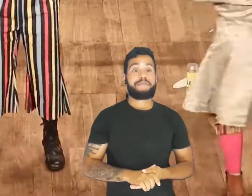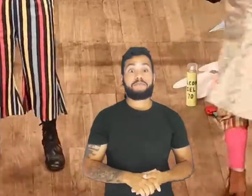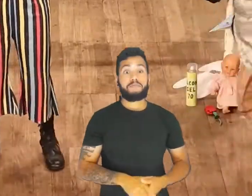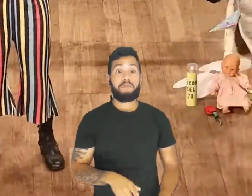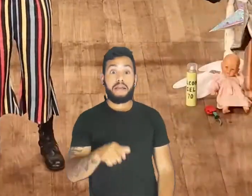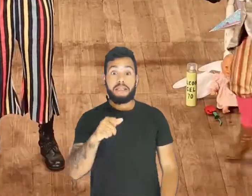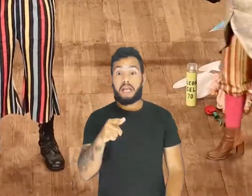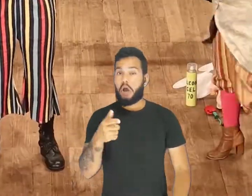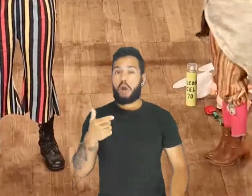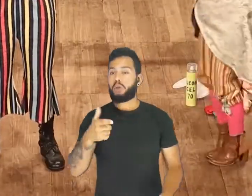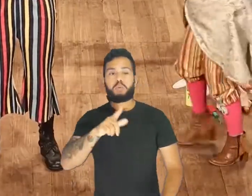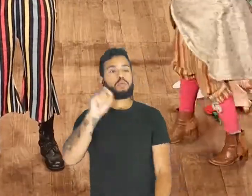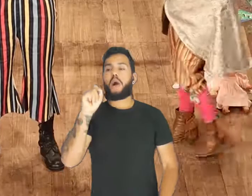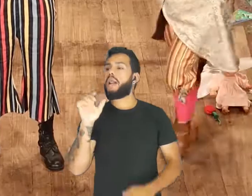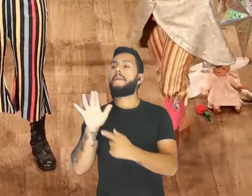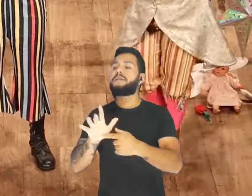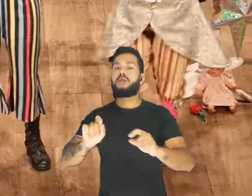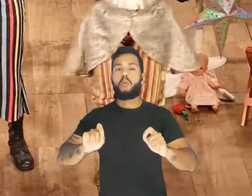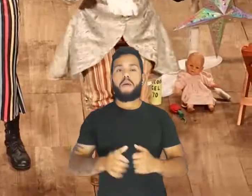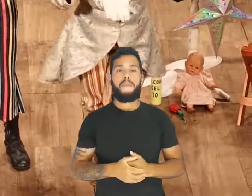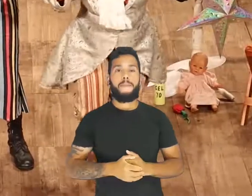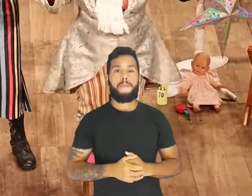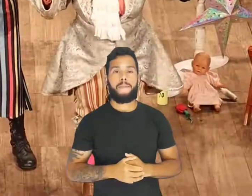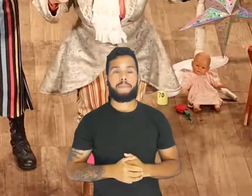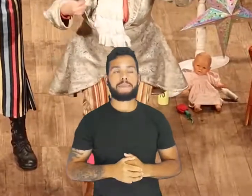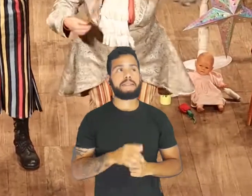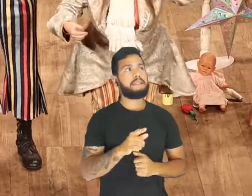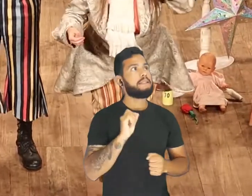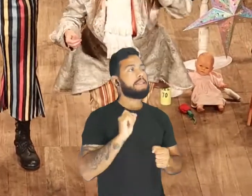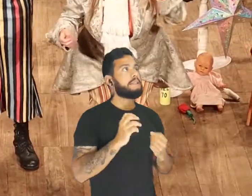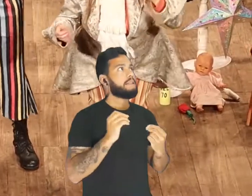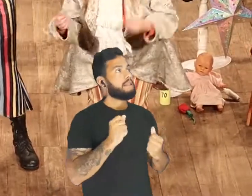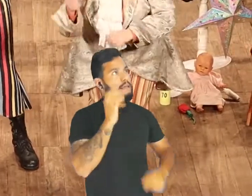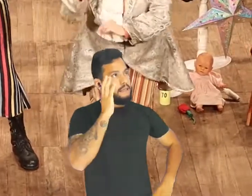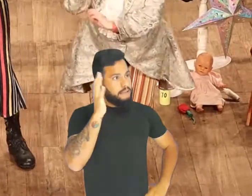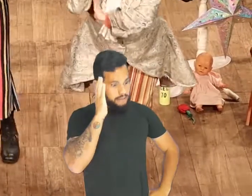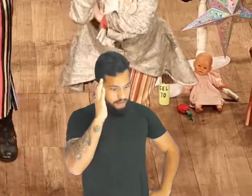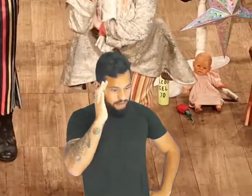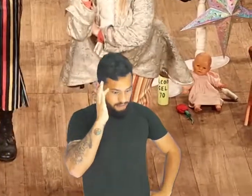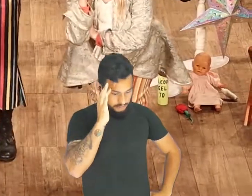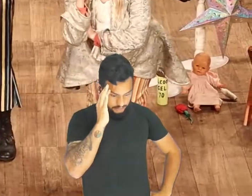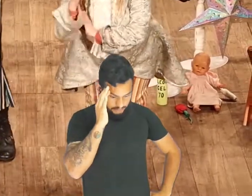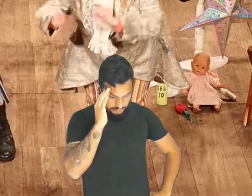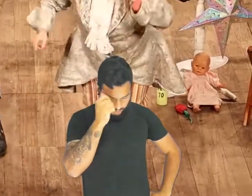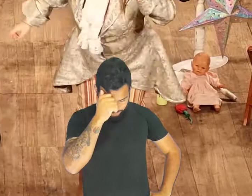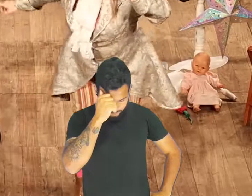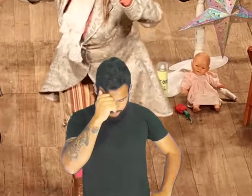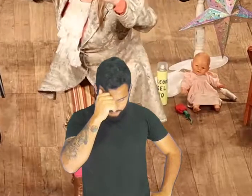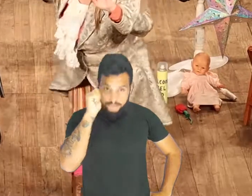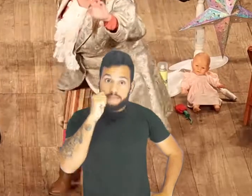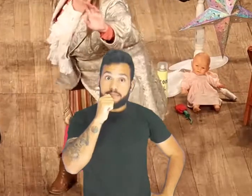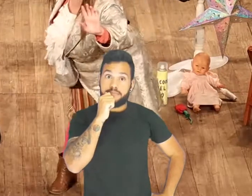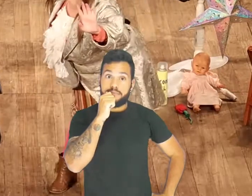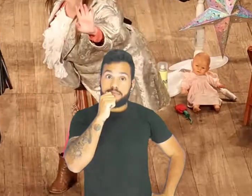Mico. Então, como você disse, tu escolhe o mico dele, Gui. Tu, qual é o mico dele? Que podia fazer... É, ou...